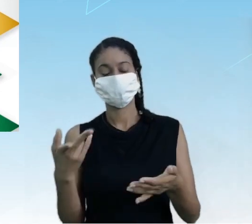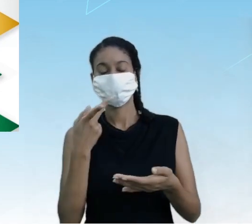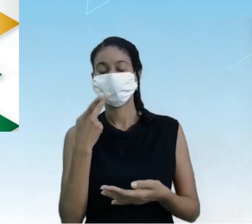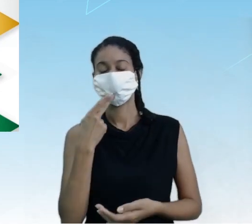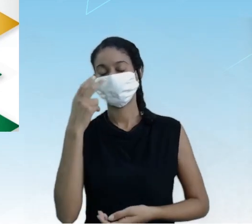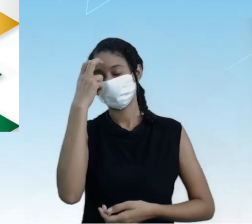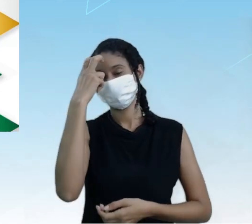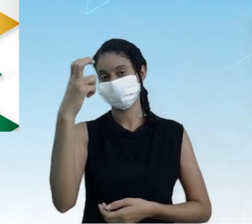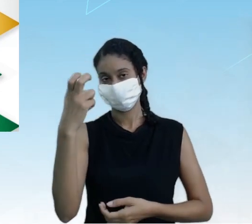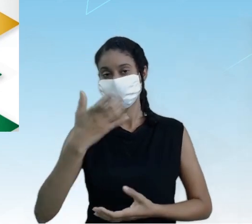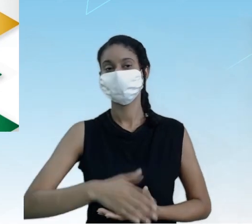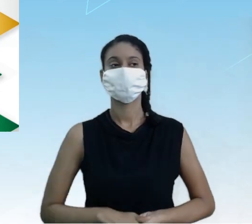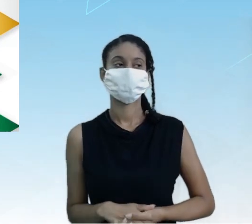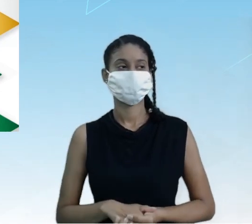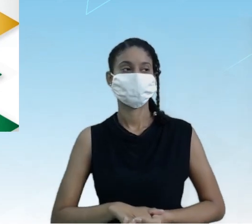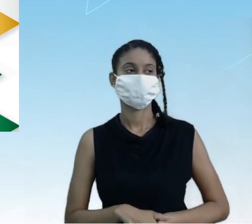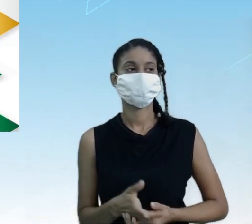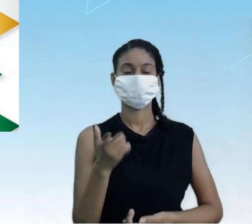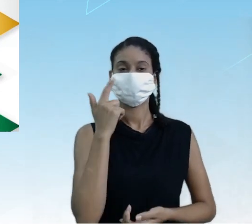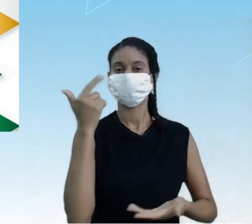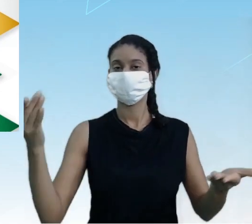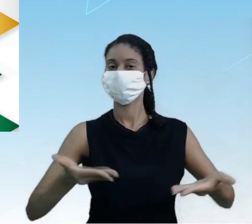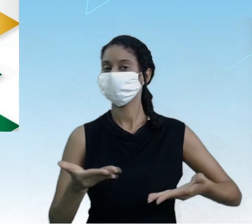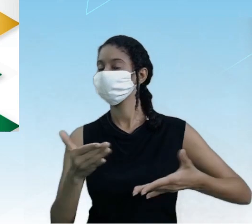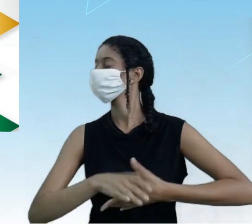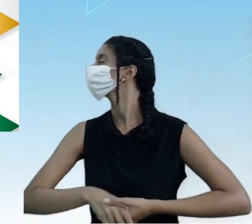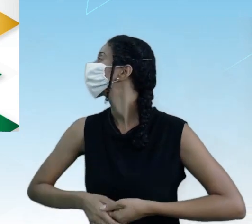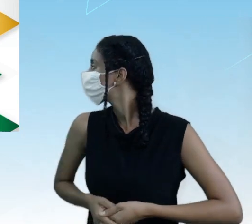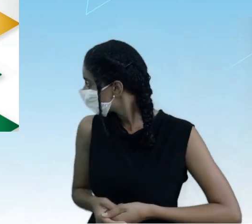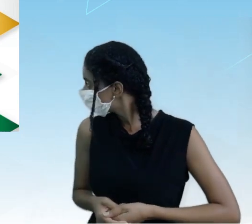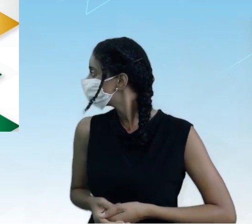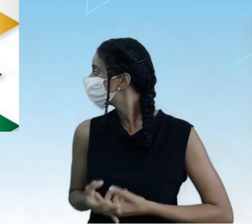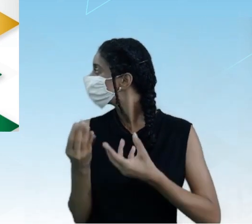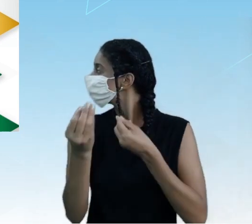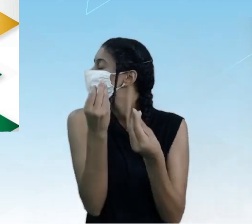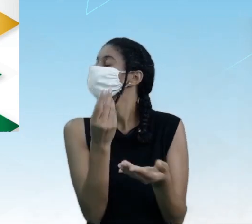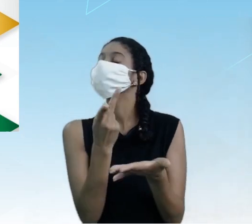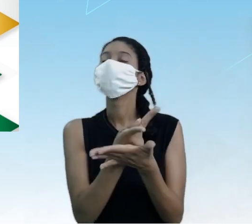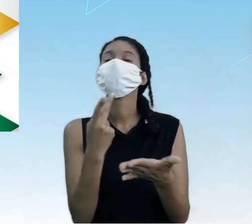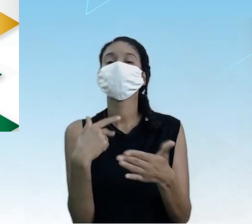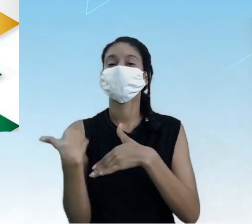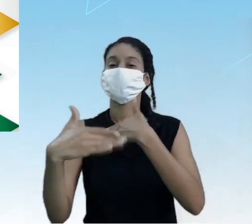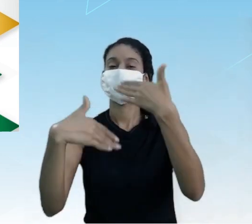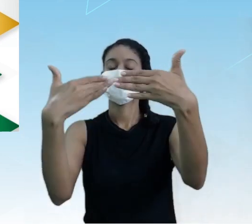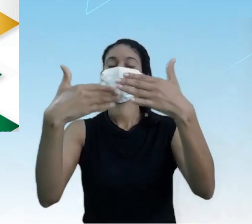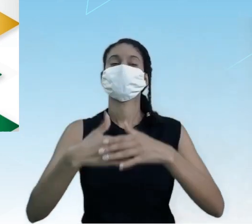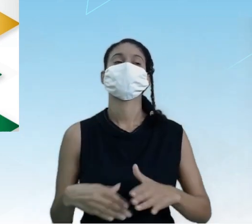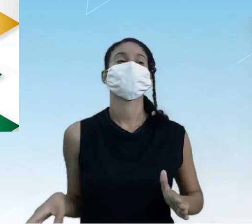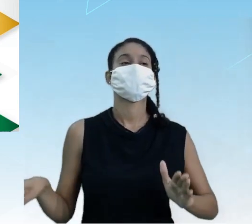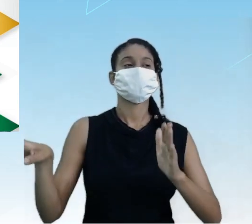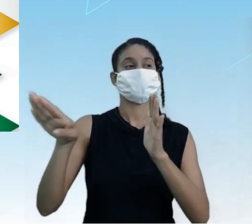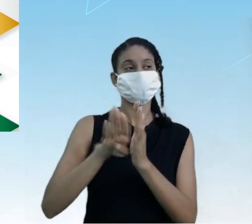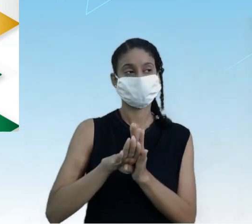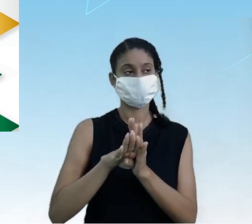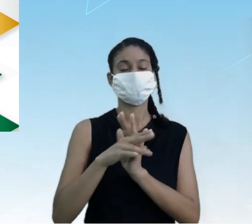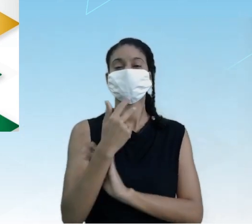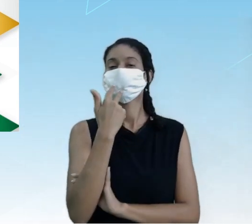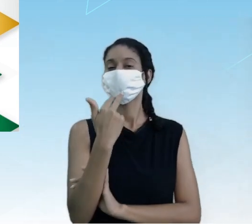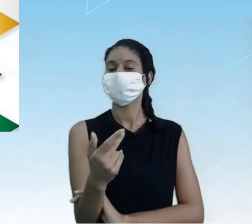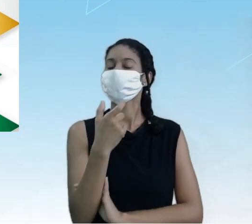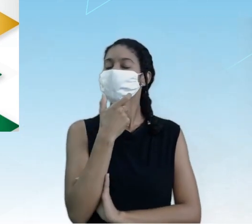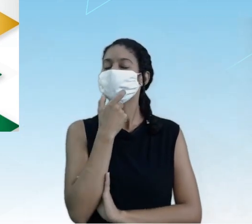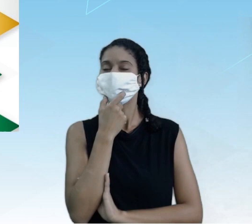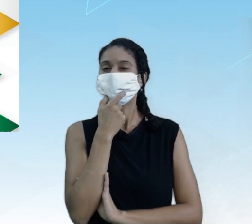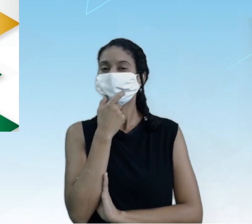cultura. E olha só aí como é que se deu então o processo de chegada da língua